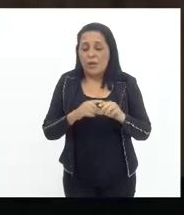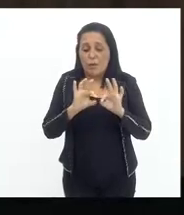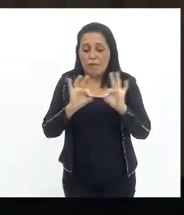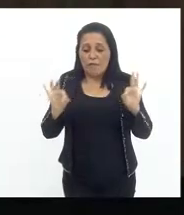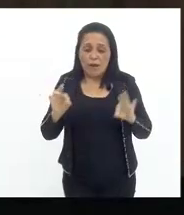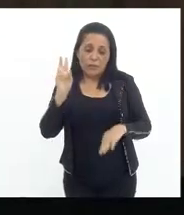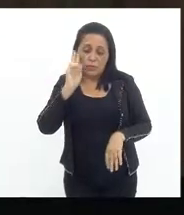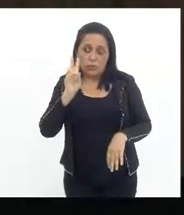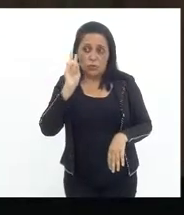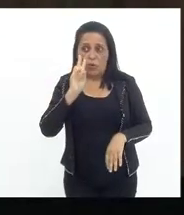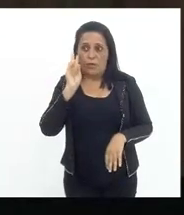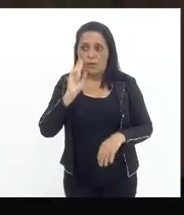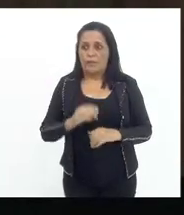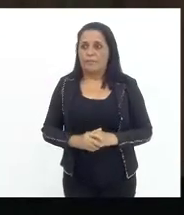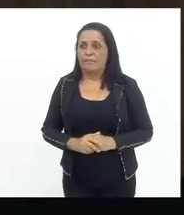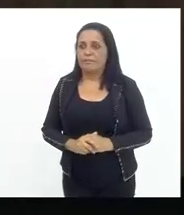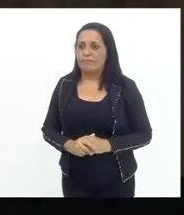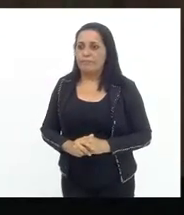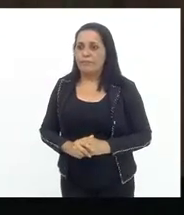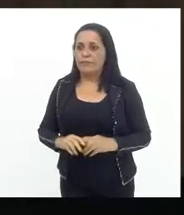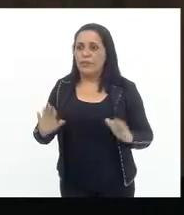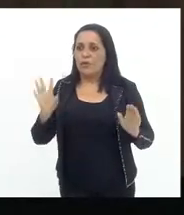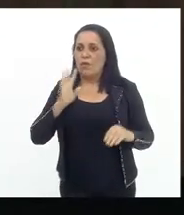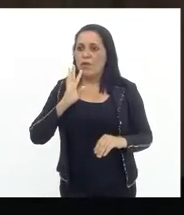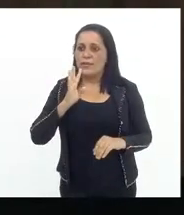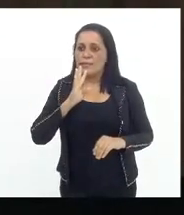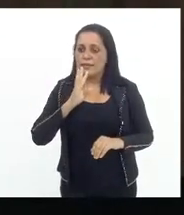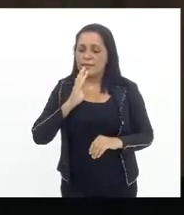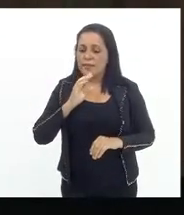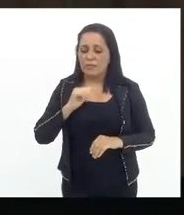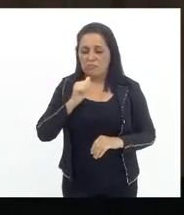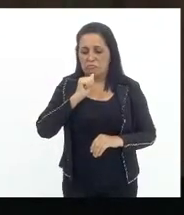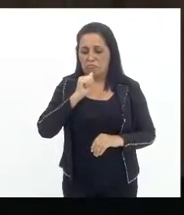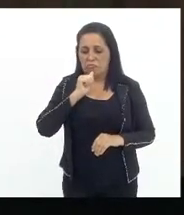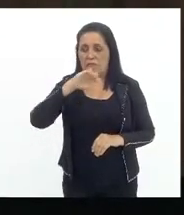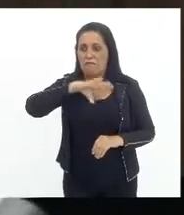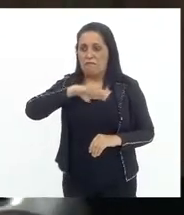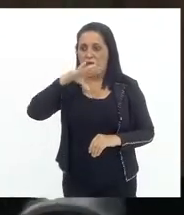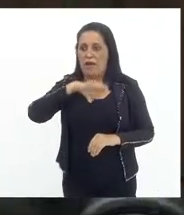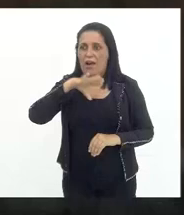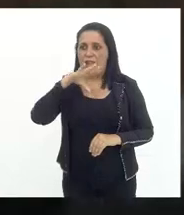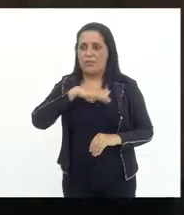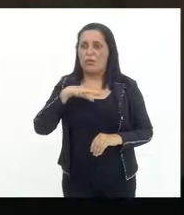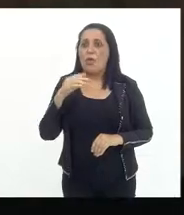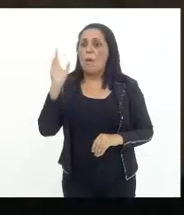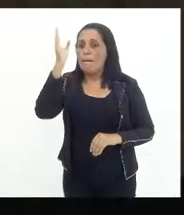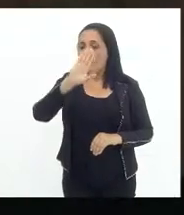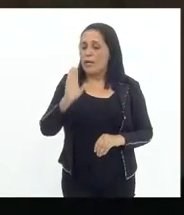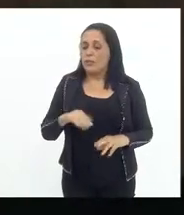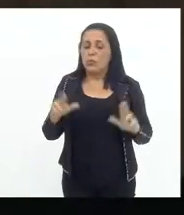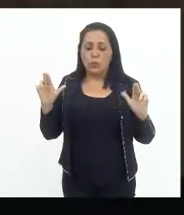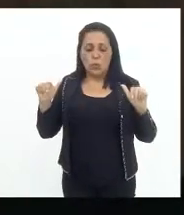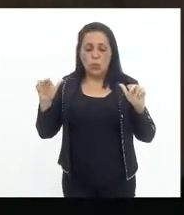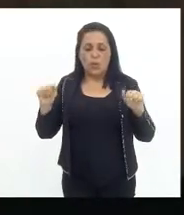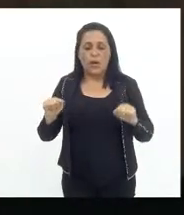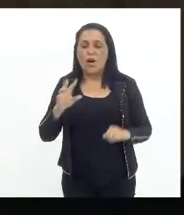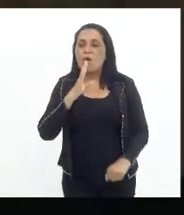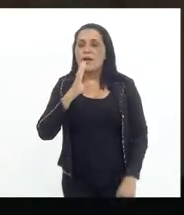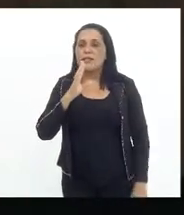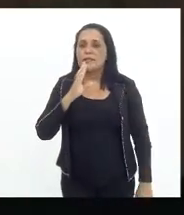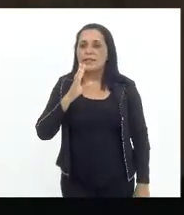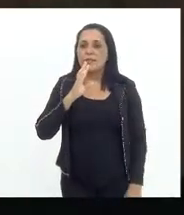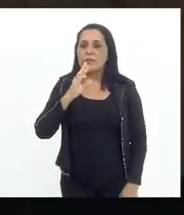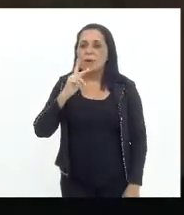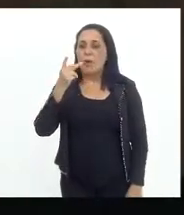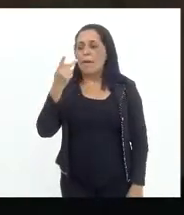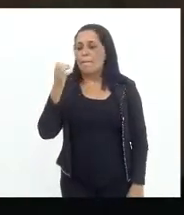frase histórica. Ela é conhecida como: sem o Vasco, o Brasil jamais teria conhecido Pelé. Porque sem